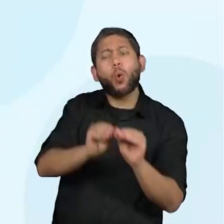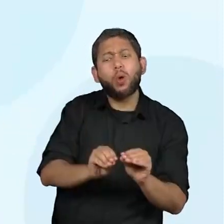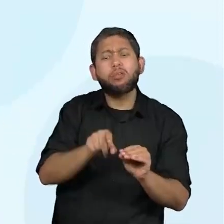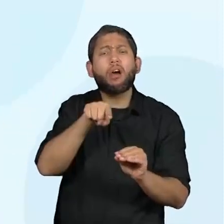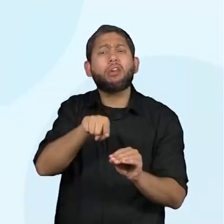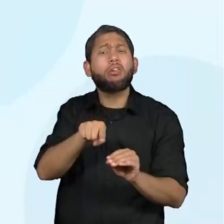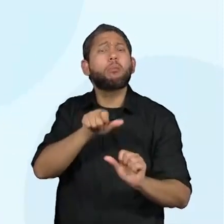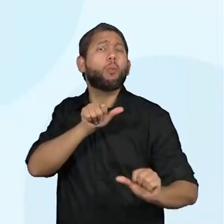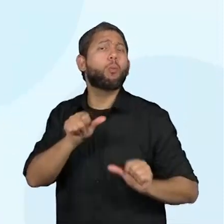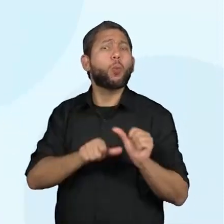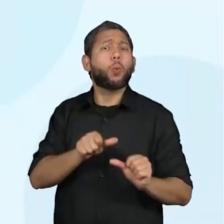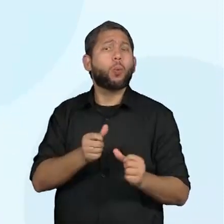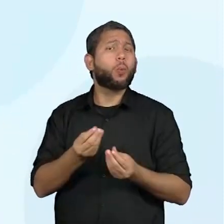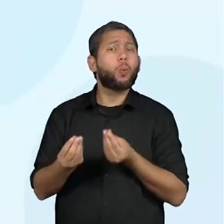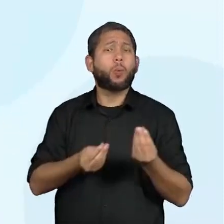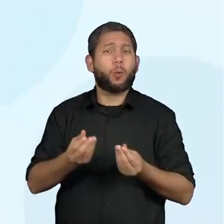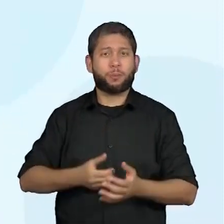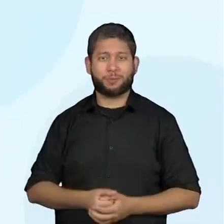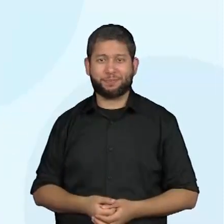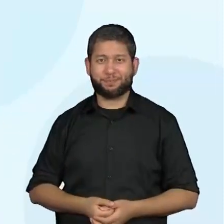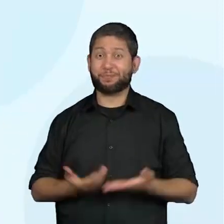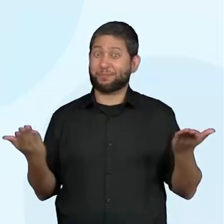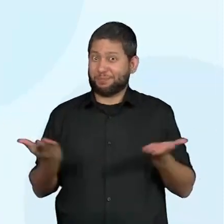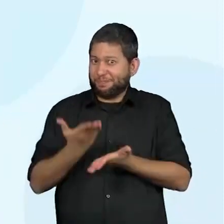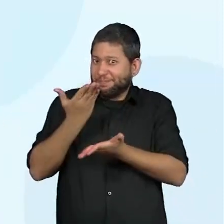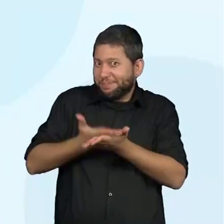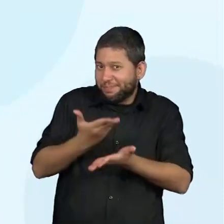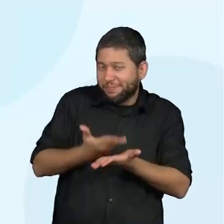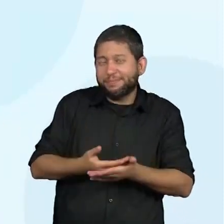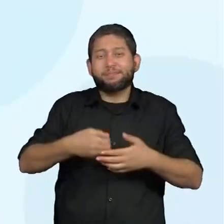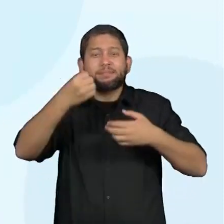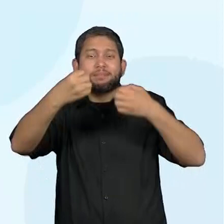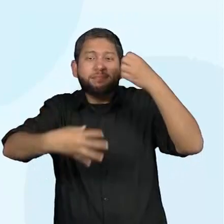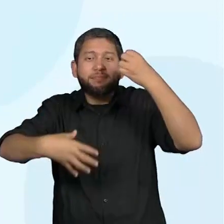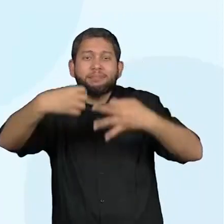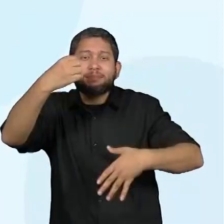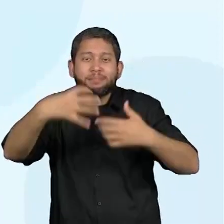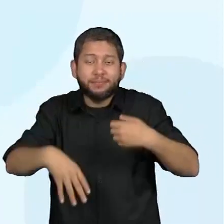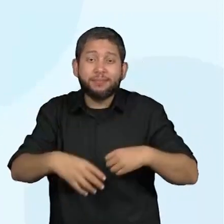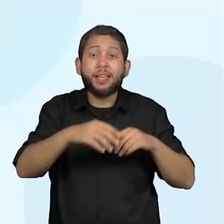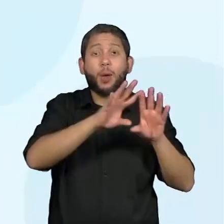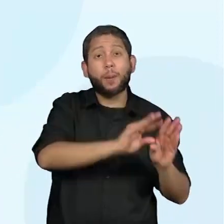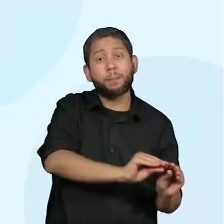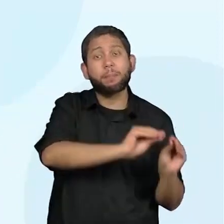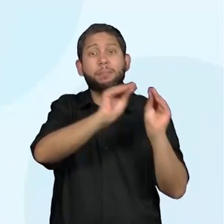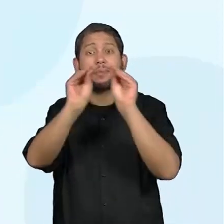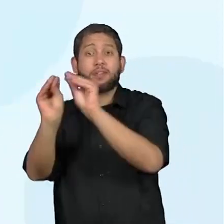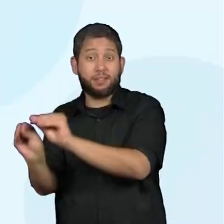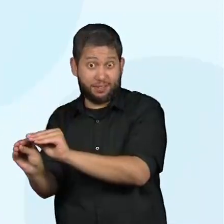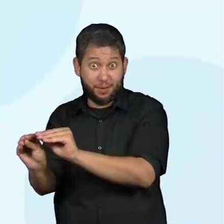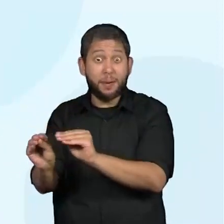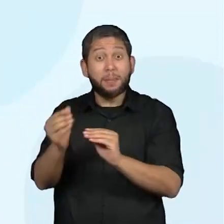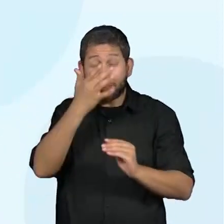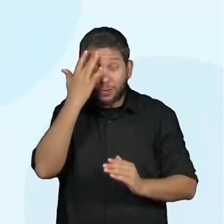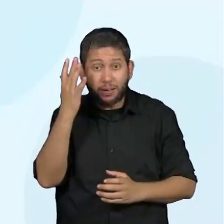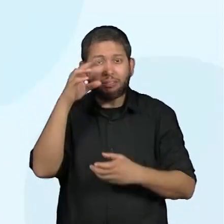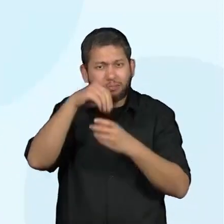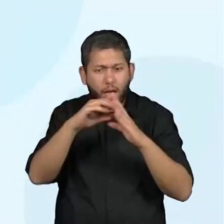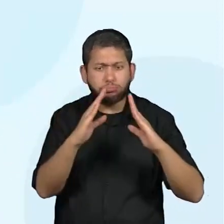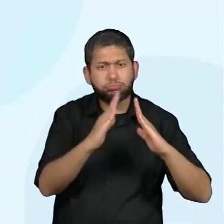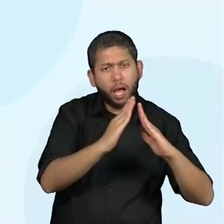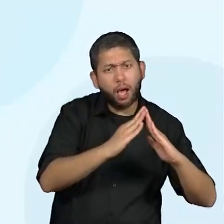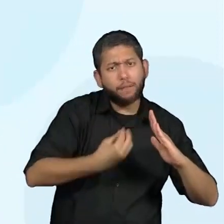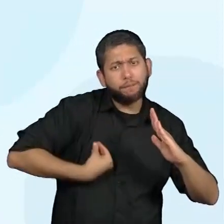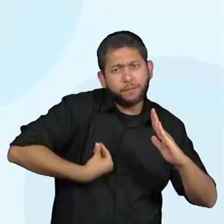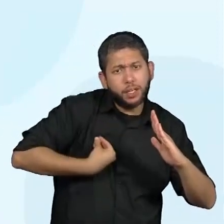discutir sobre migração e os motivos que levam as pessoas a migrarem e quais os impactos causados. Isso